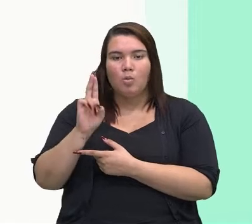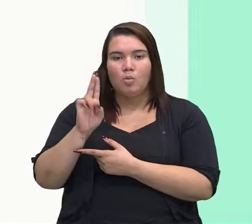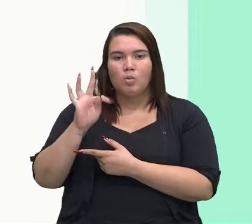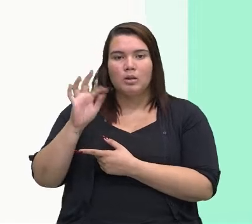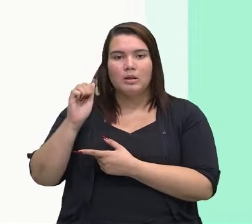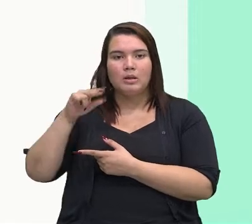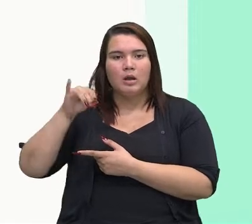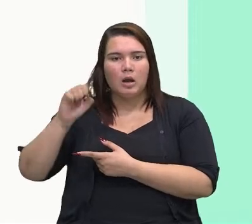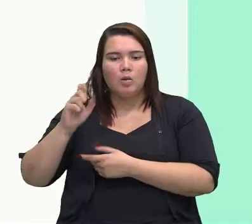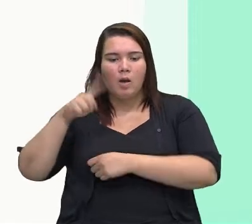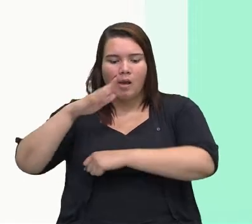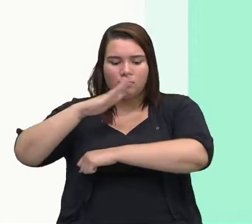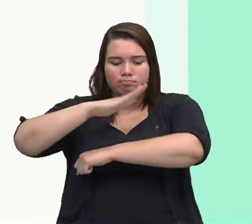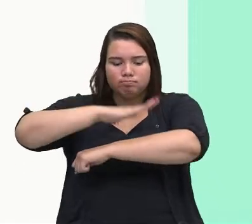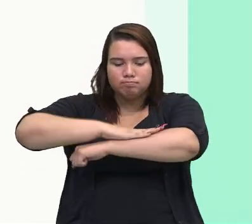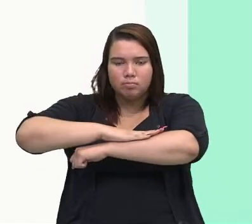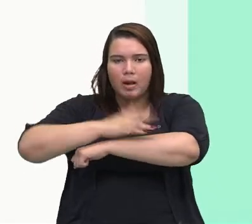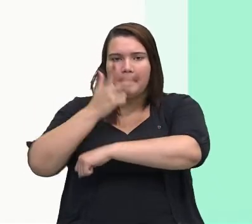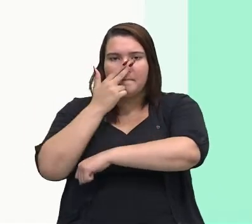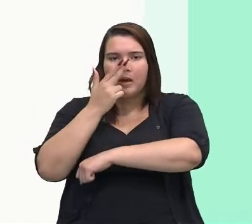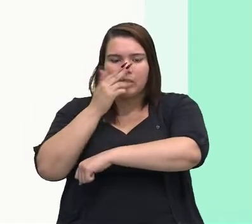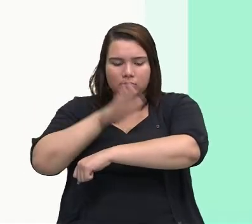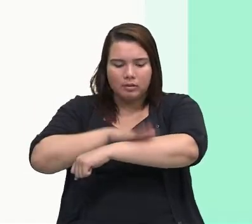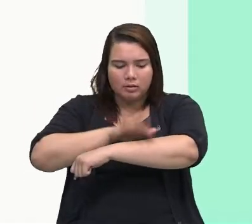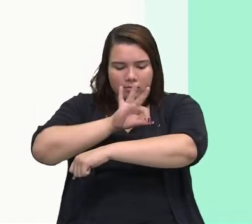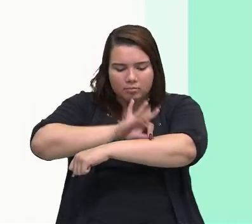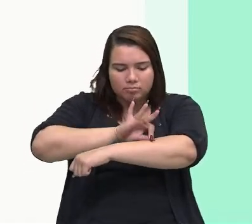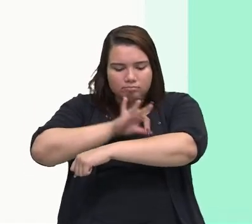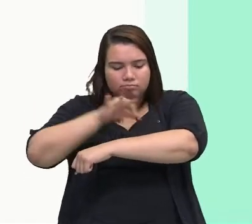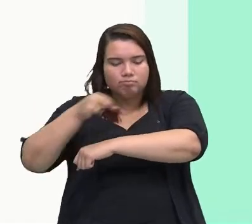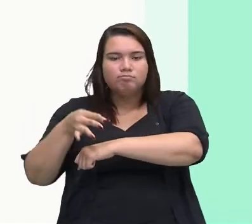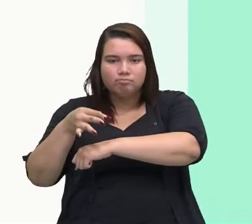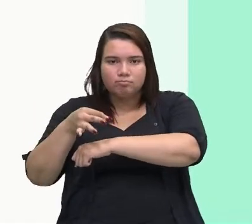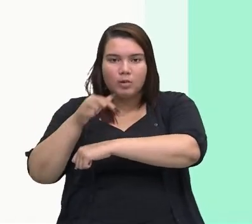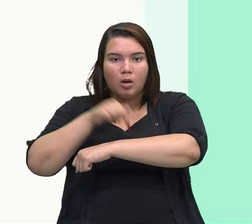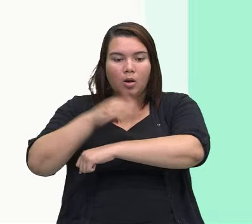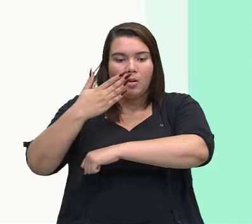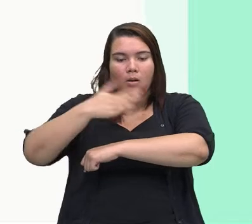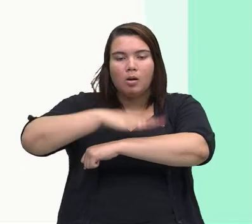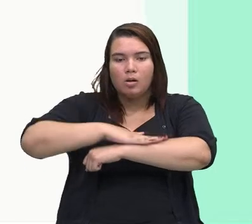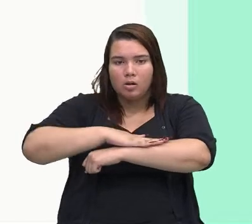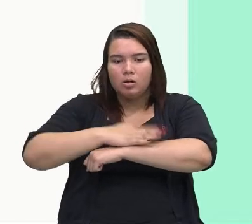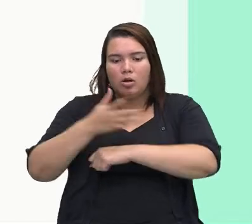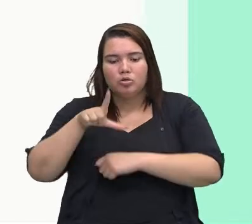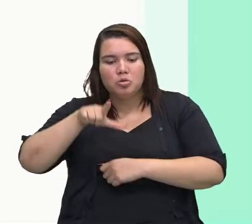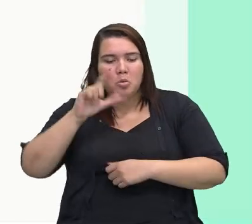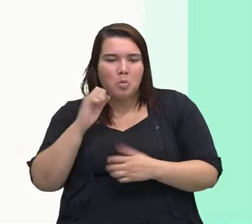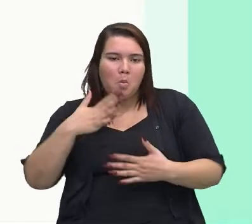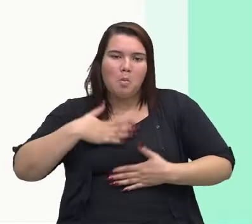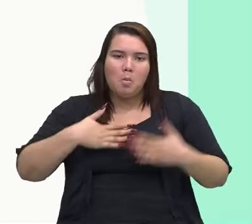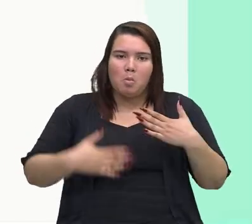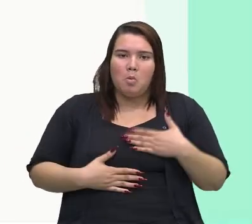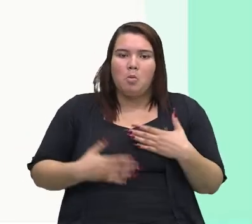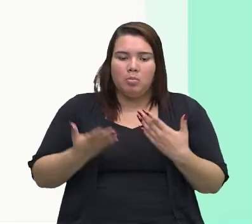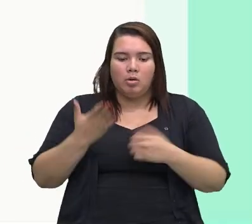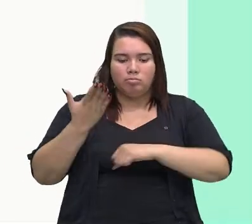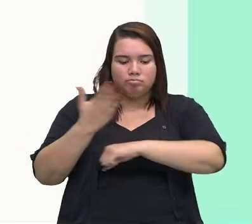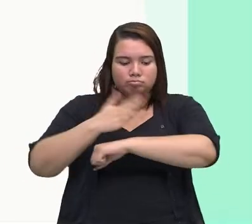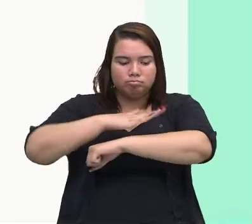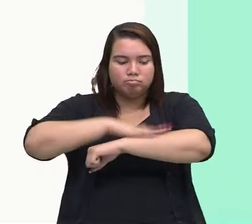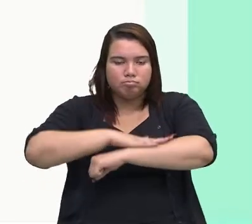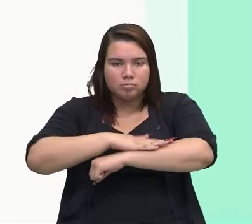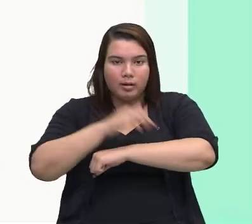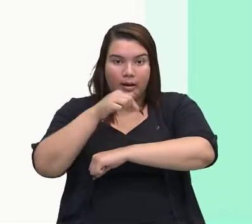na pele, são adesivos como uma espécie de um curativo, que é colocado ali numa região do corpo da mulher, sobre a pele, e